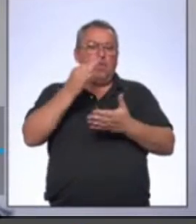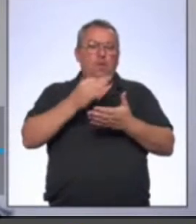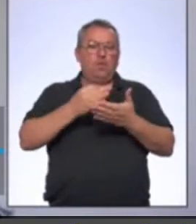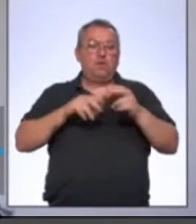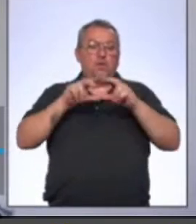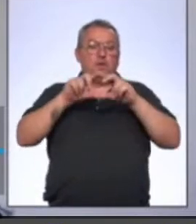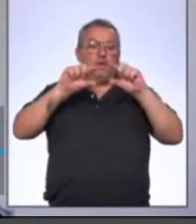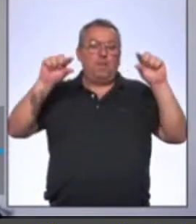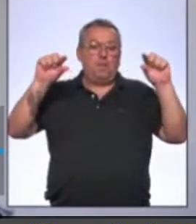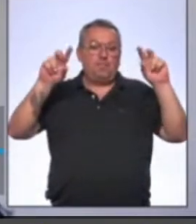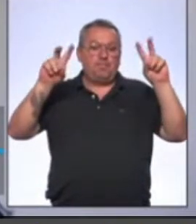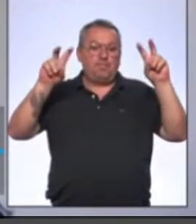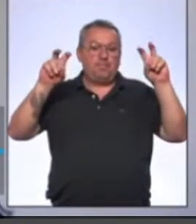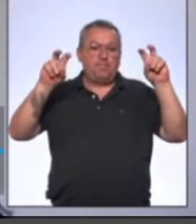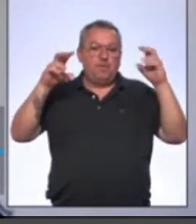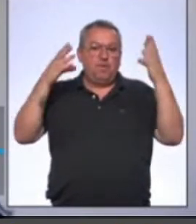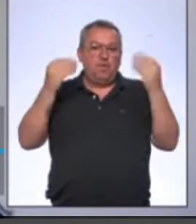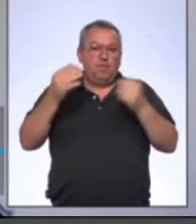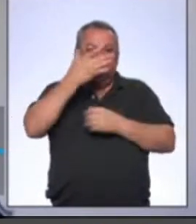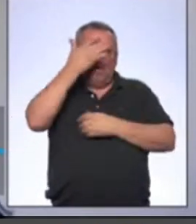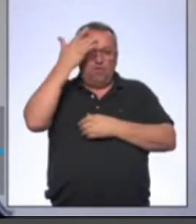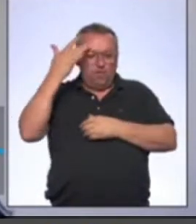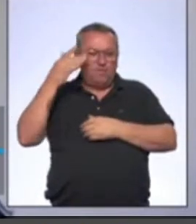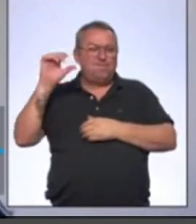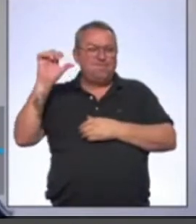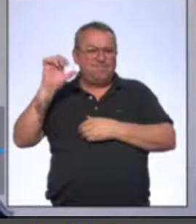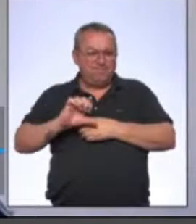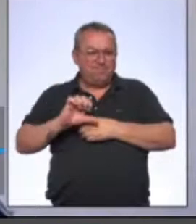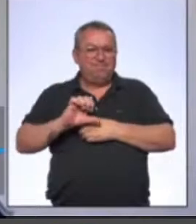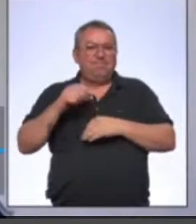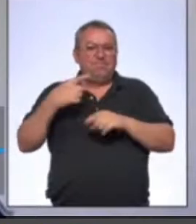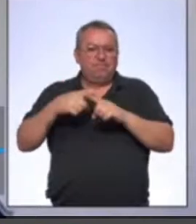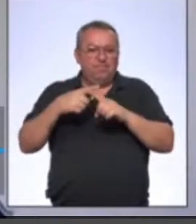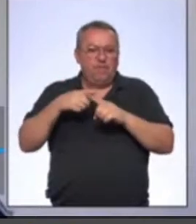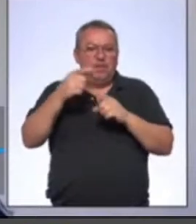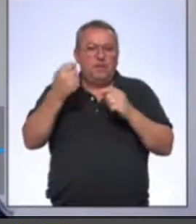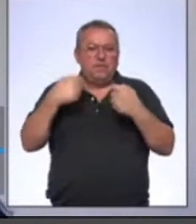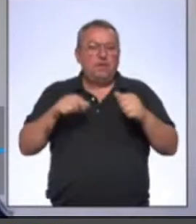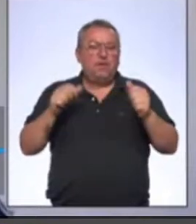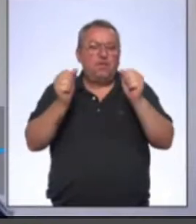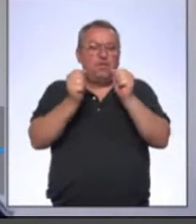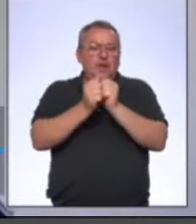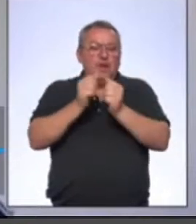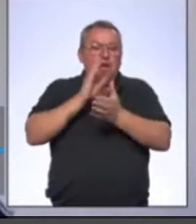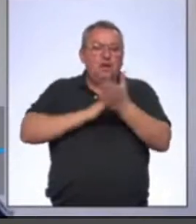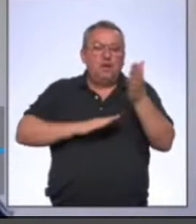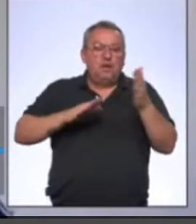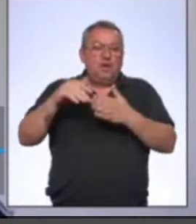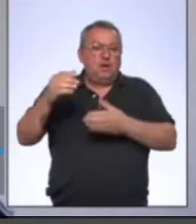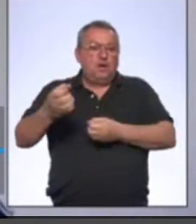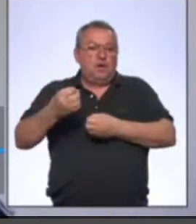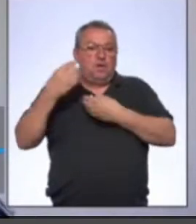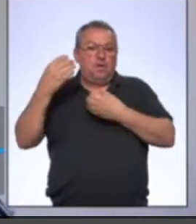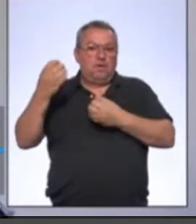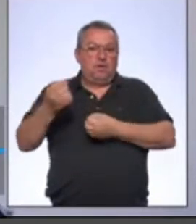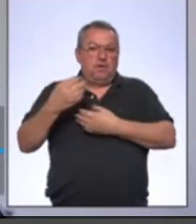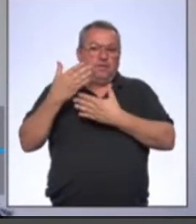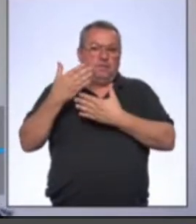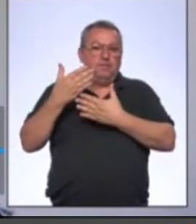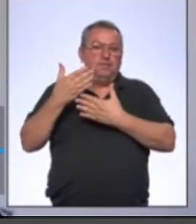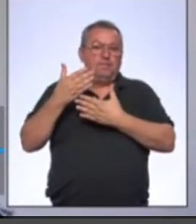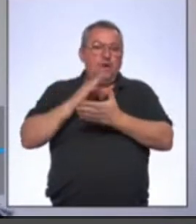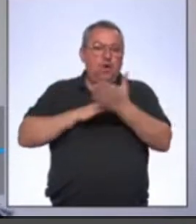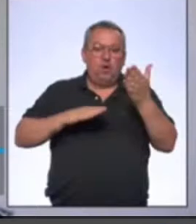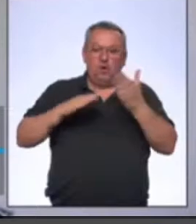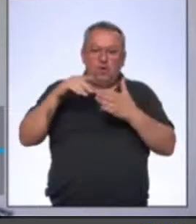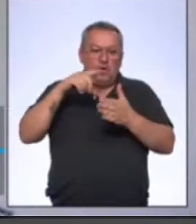texto? Muita gente vai mal. Porque você precisa juntar todas as informações, tudo